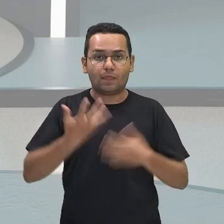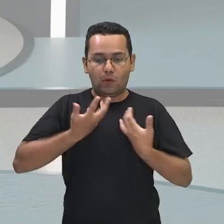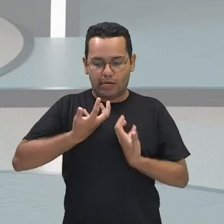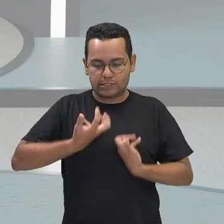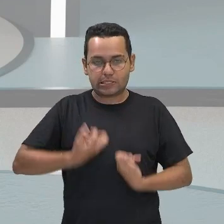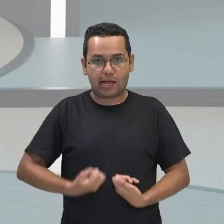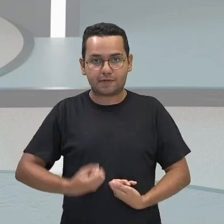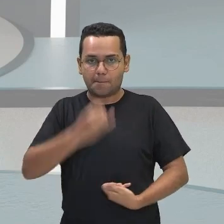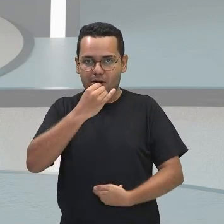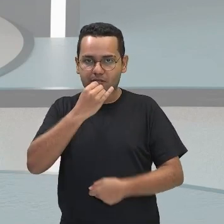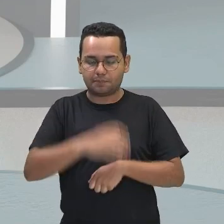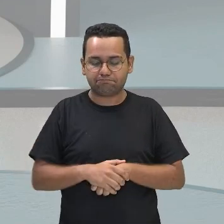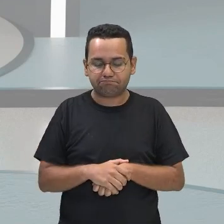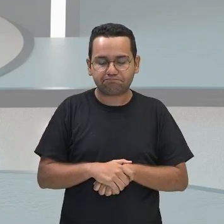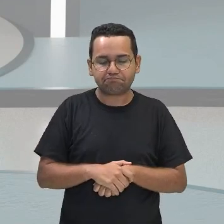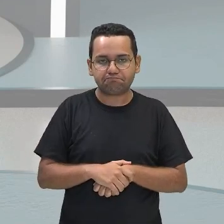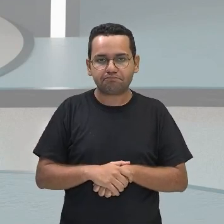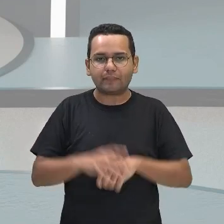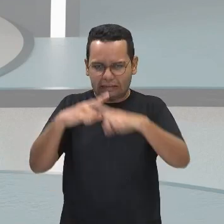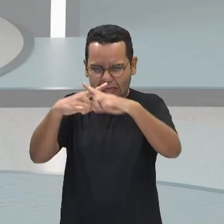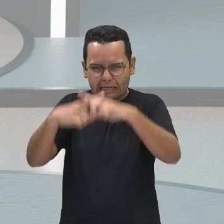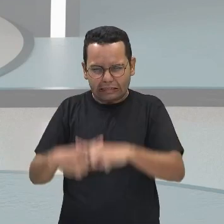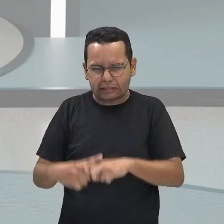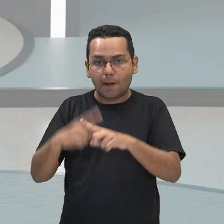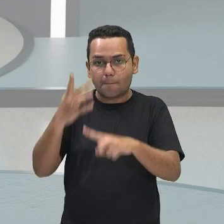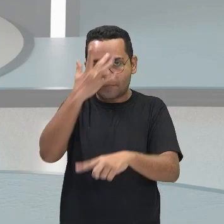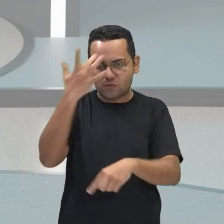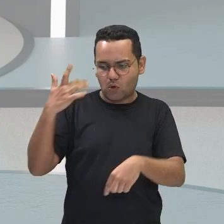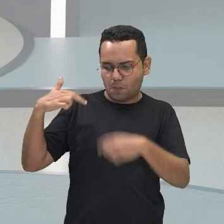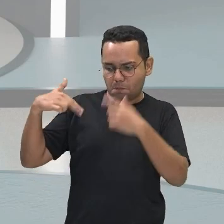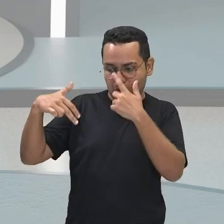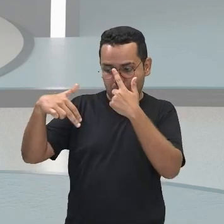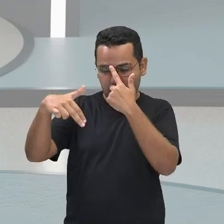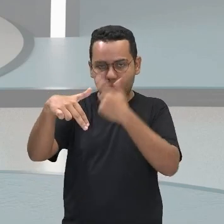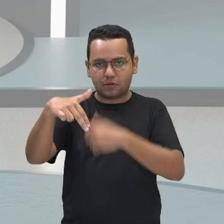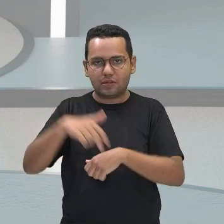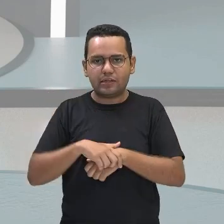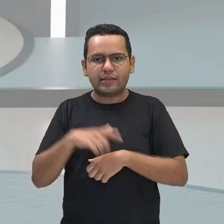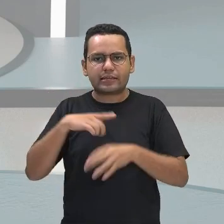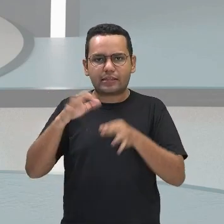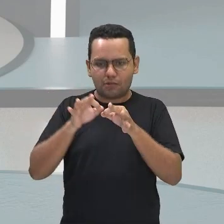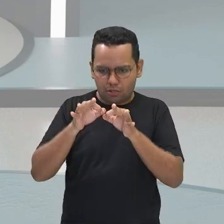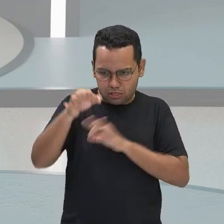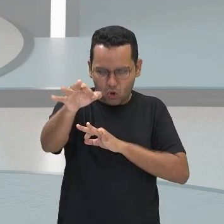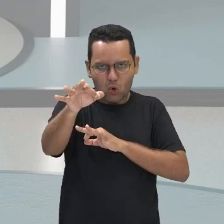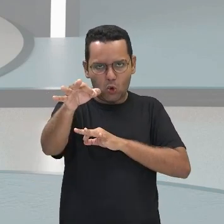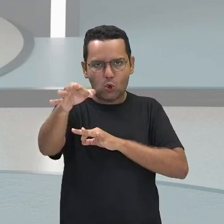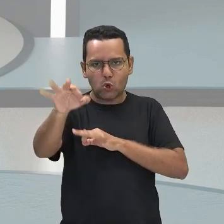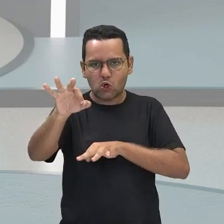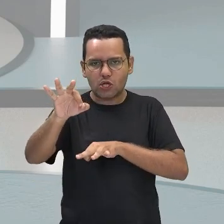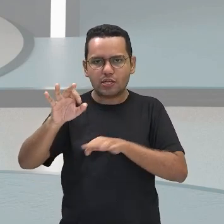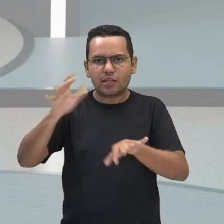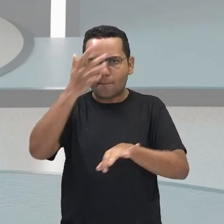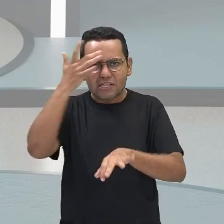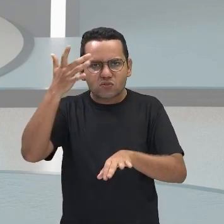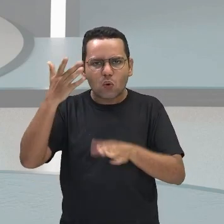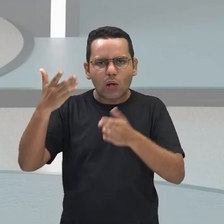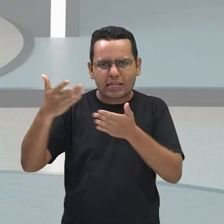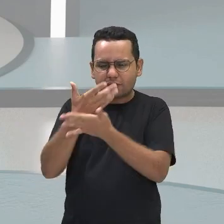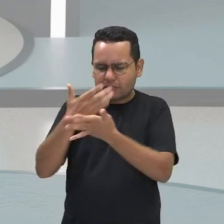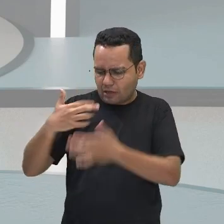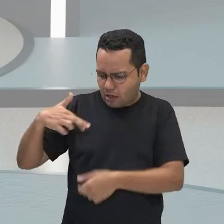pensou um corredor de maratona? Né, como vocês já devem ter visto aí alguns casos que as pessoas chegam lá toda, né?